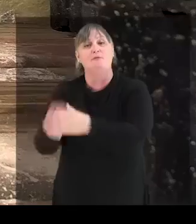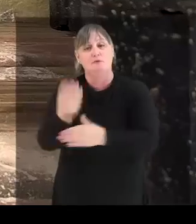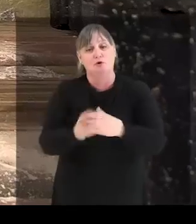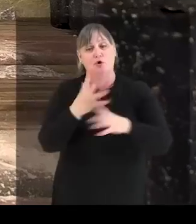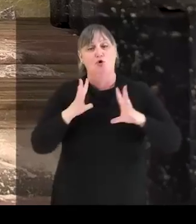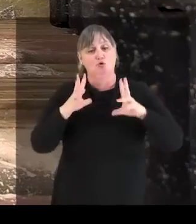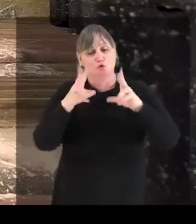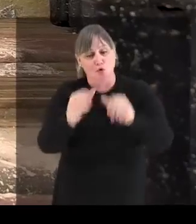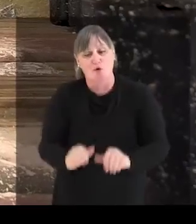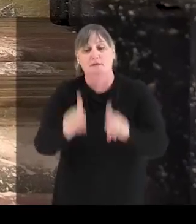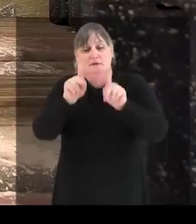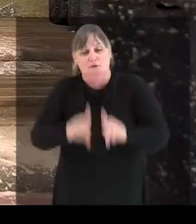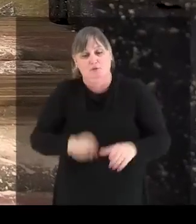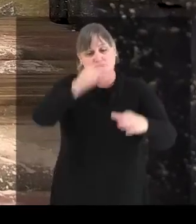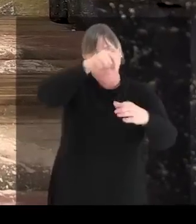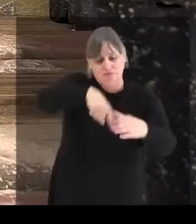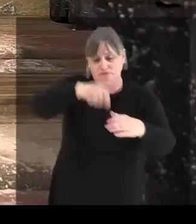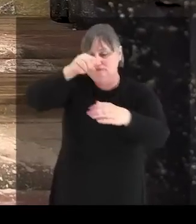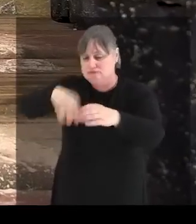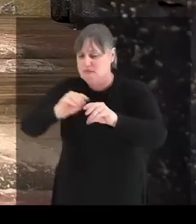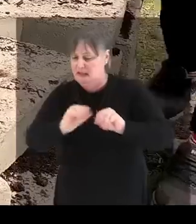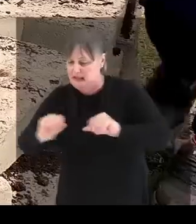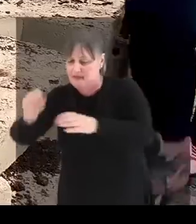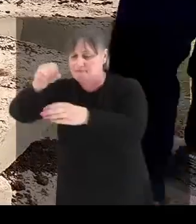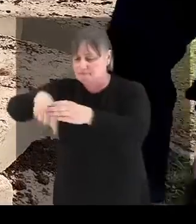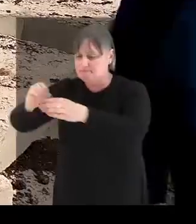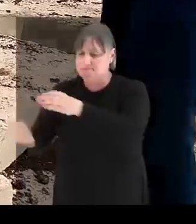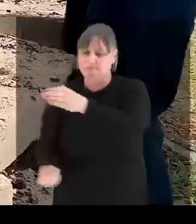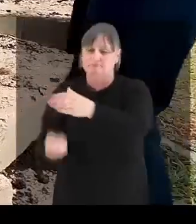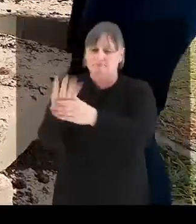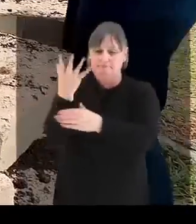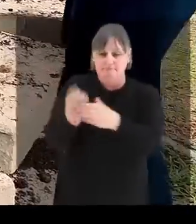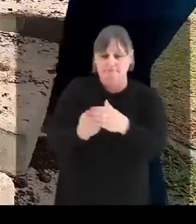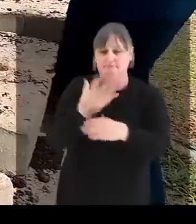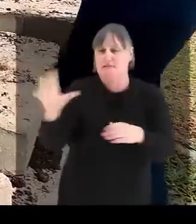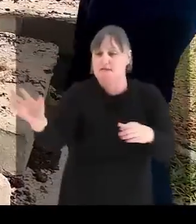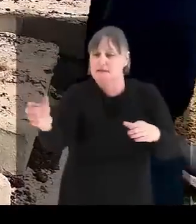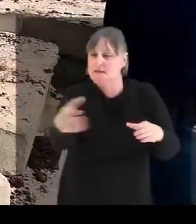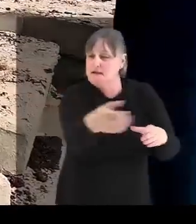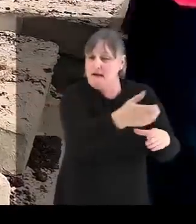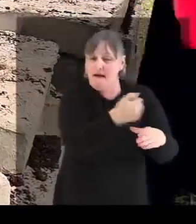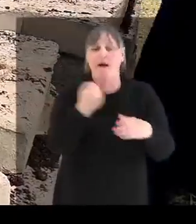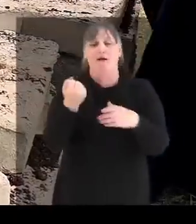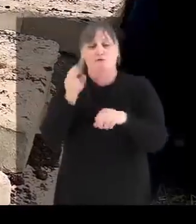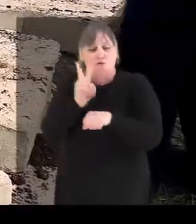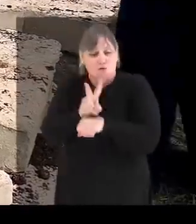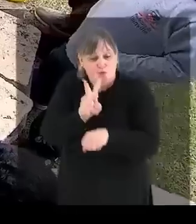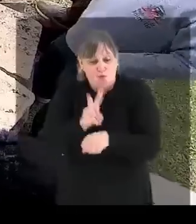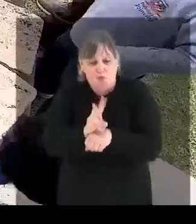teria a participação, todo o cultivo, todo o processo, desde o preparo da terra, desde a semeadura, o